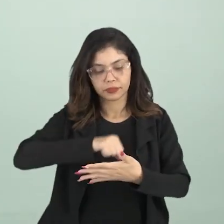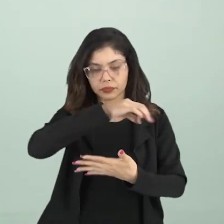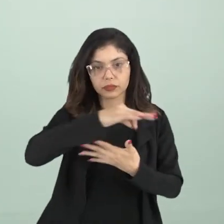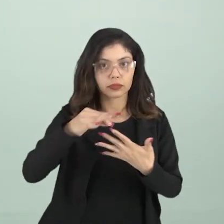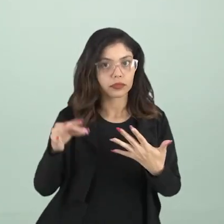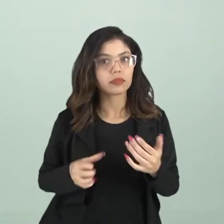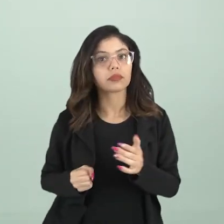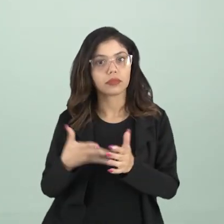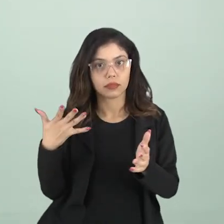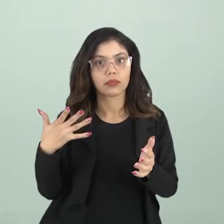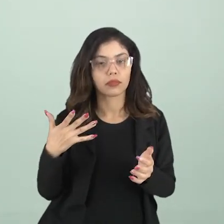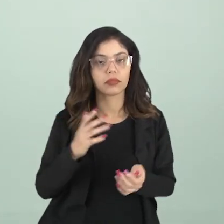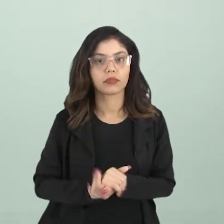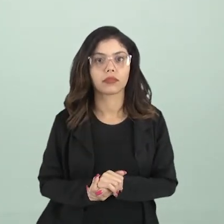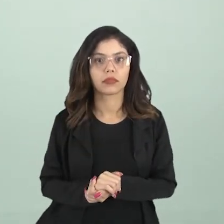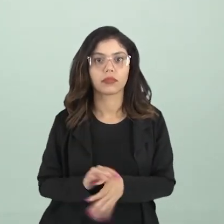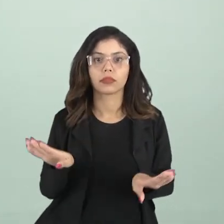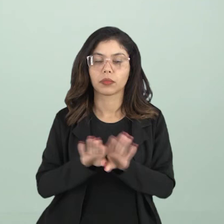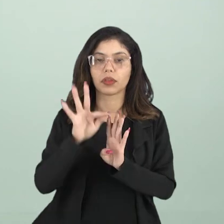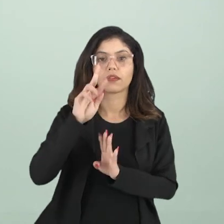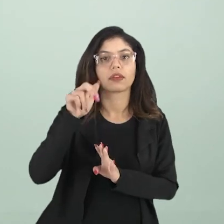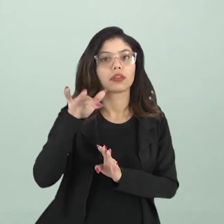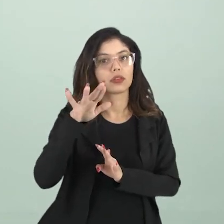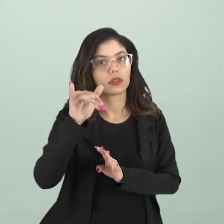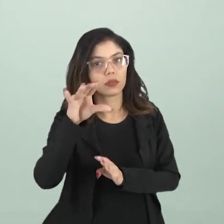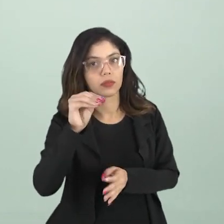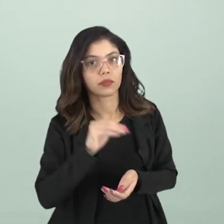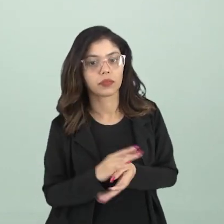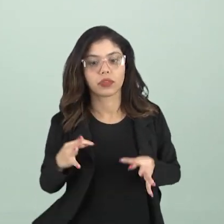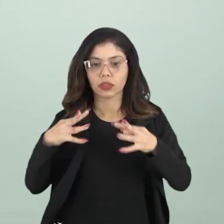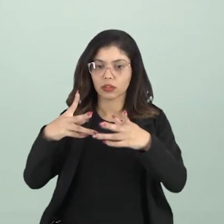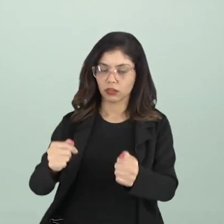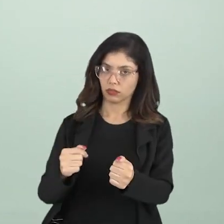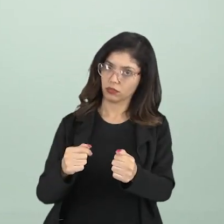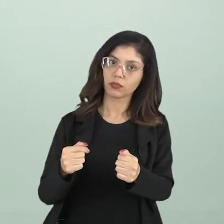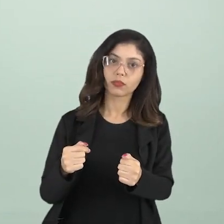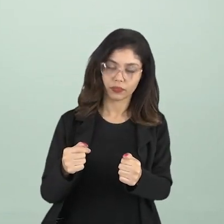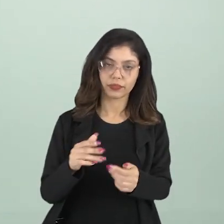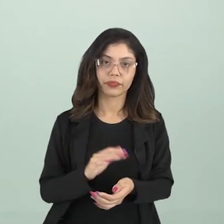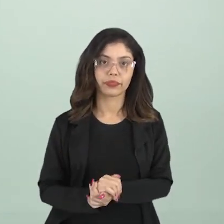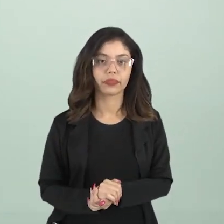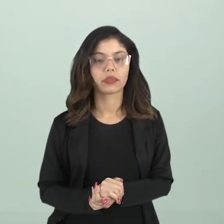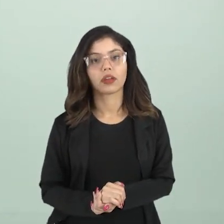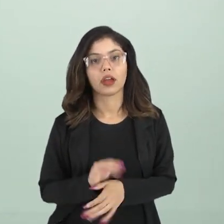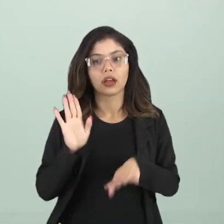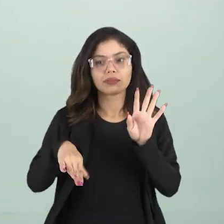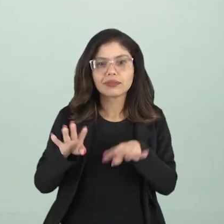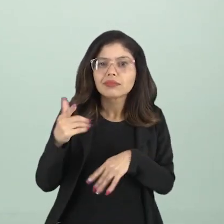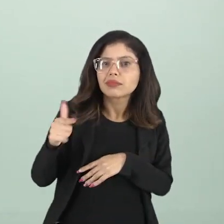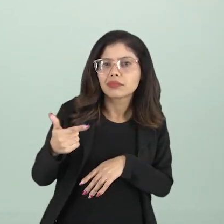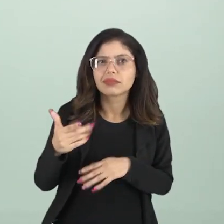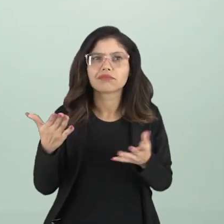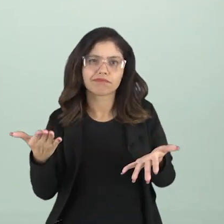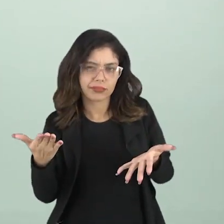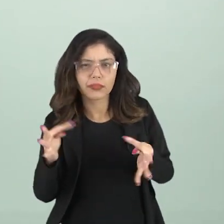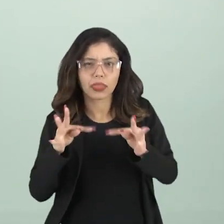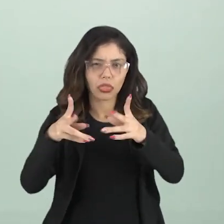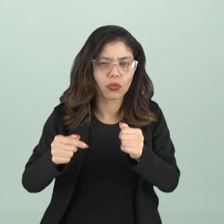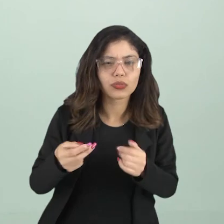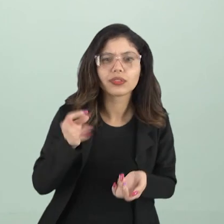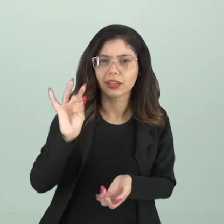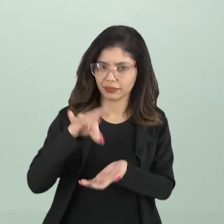de acontecimentos e uma série de fenômenos. Mas nem todos esses fenômenos, nem todas essas